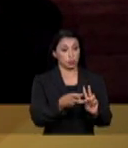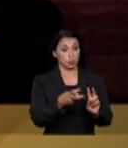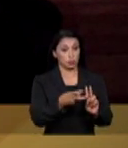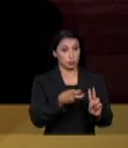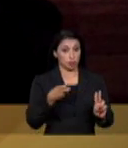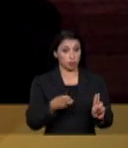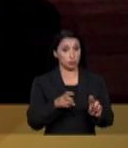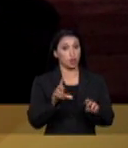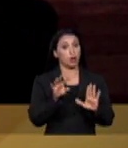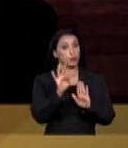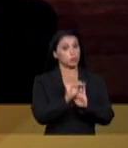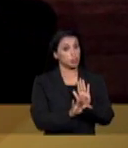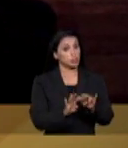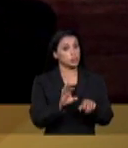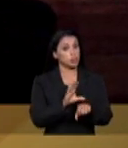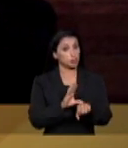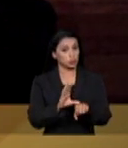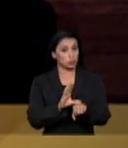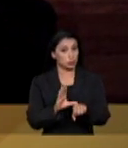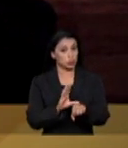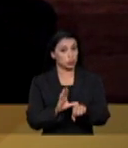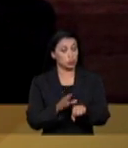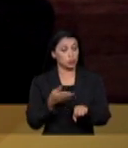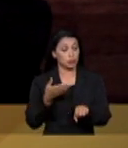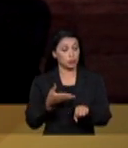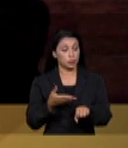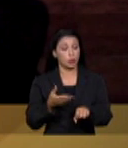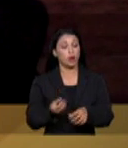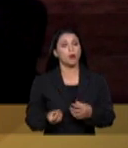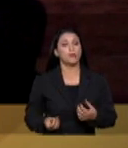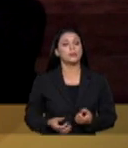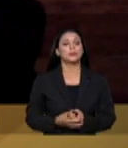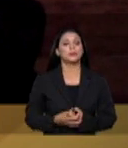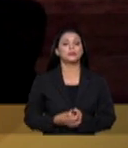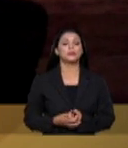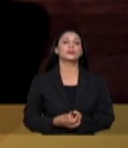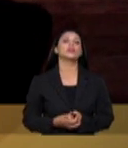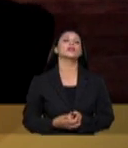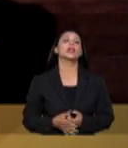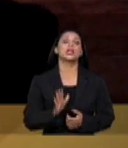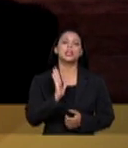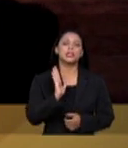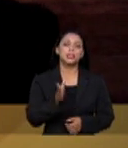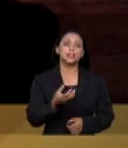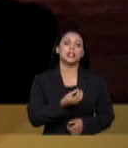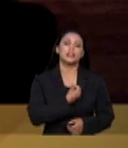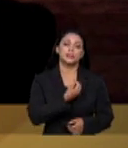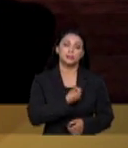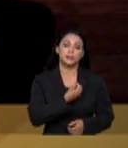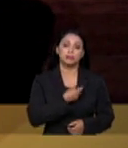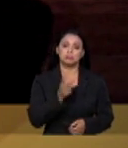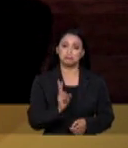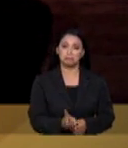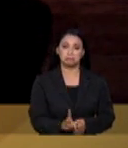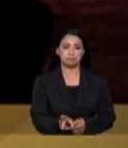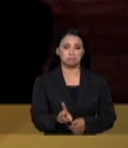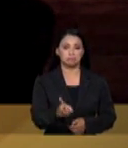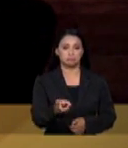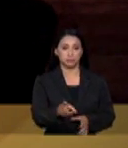Constituição importante o preço vinculante como as por eles habitadas em caráter permanente